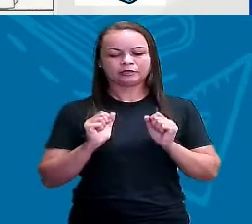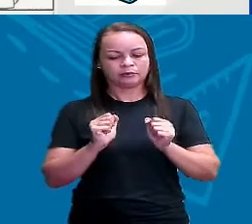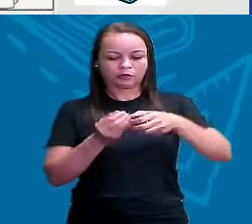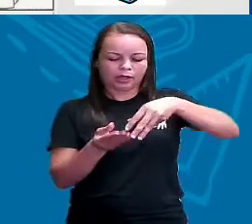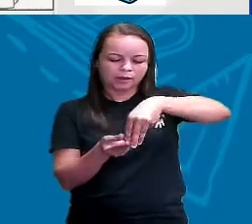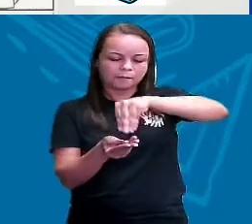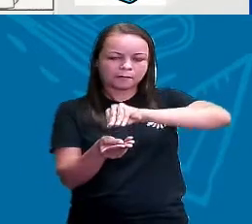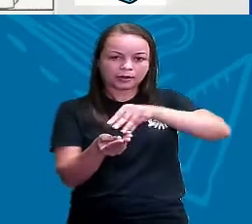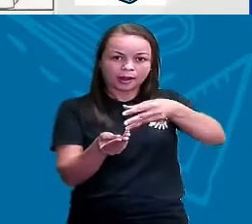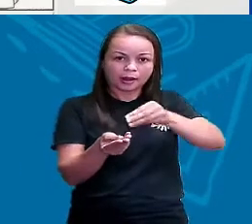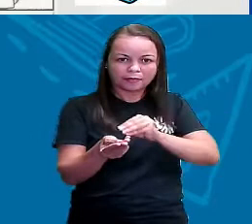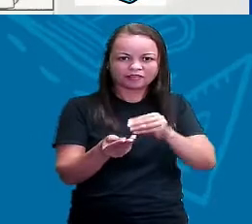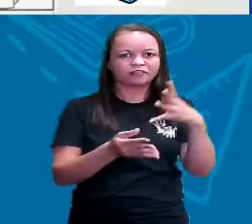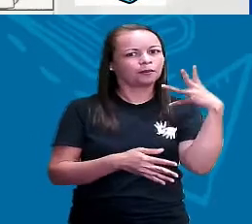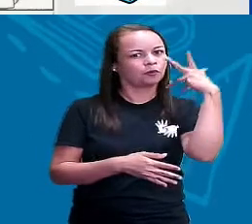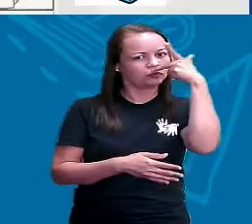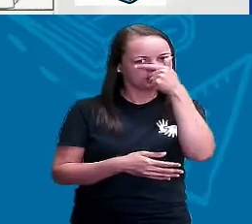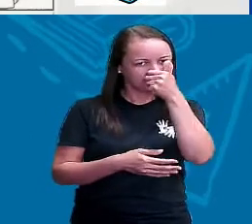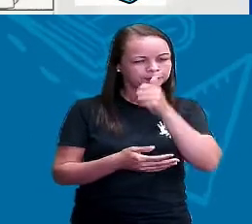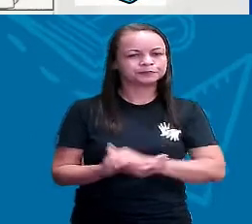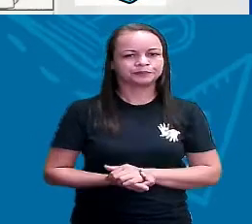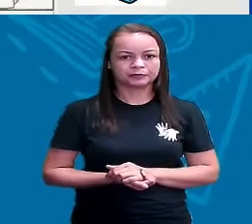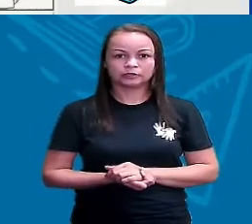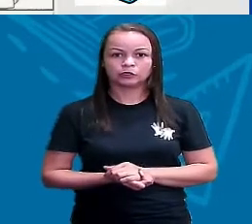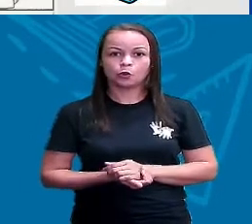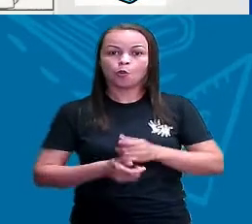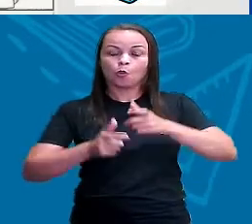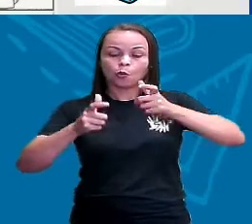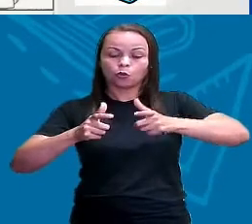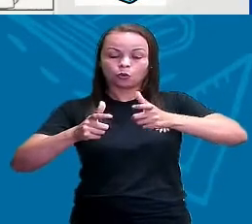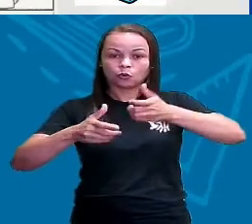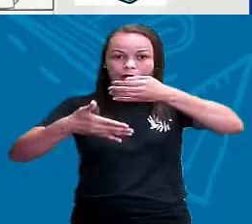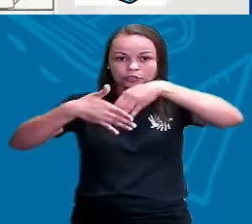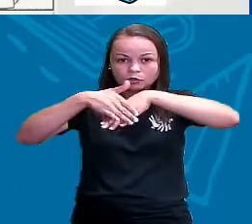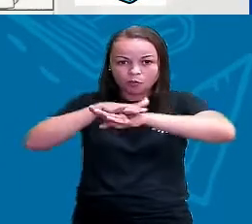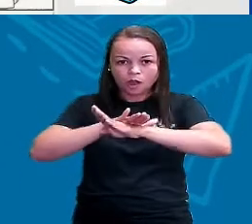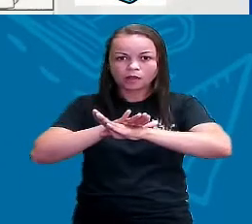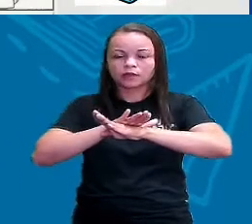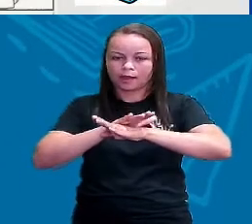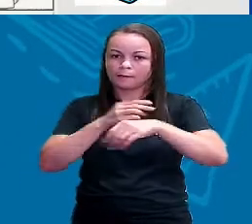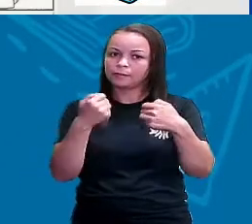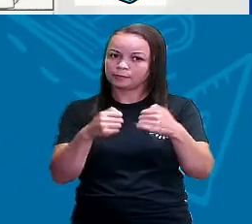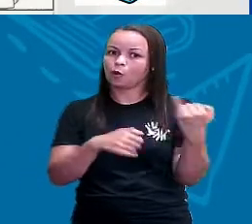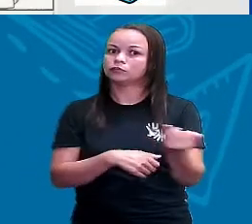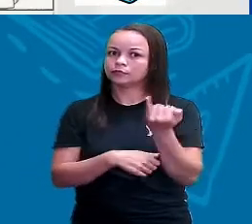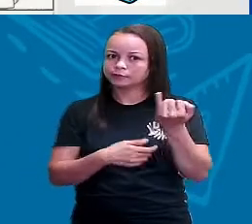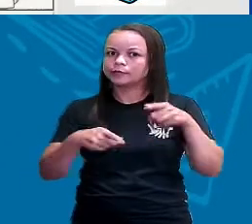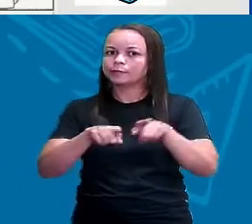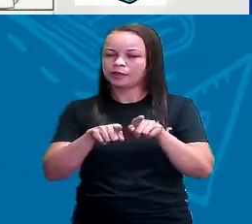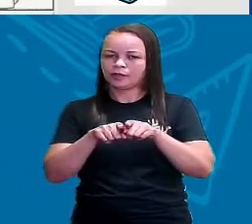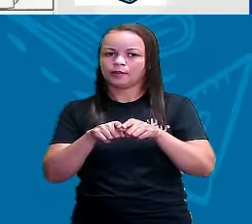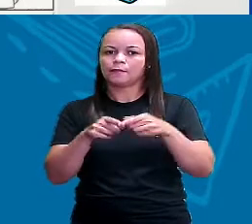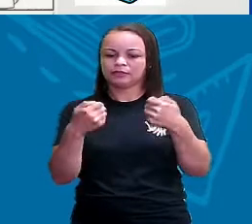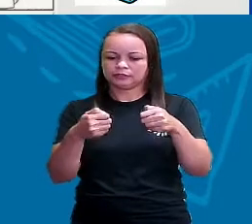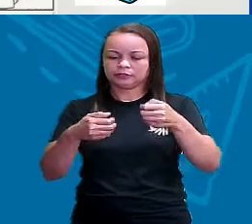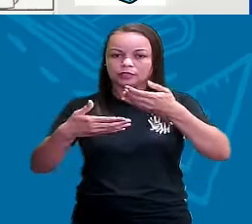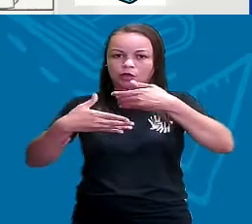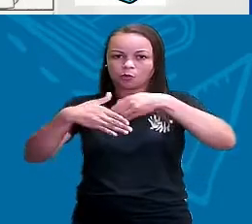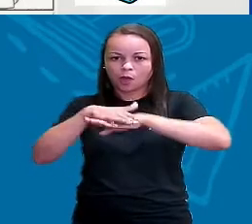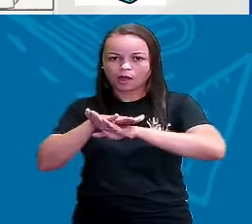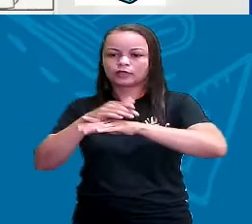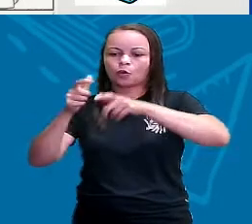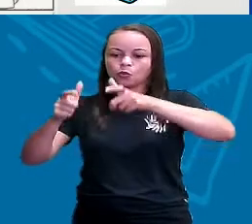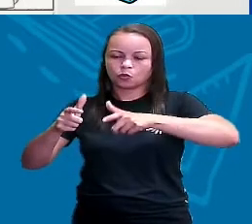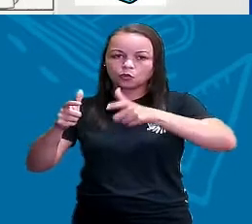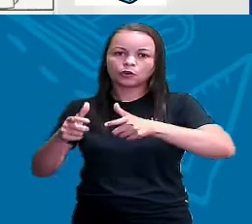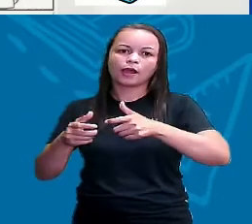ficar muito lindo. O lugar de guardar ele também é muito importante, hein, gente? Tem que guardar ele em lugar que não seja úmido, tá bom? Para que o livro seja